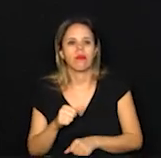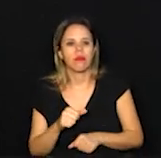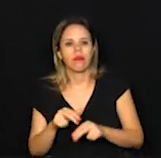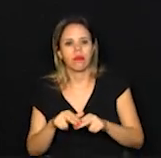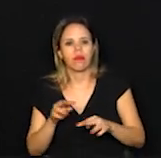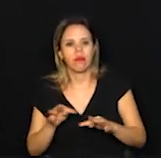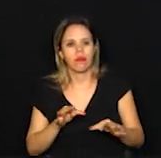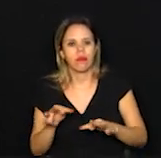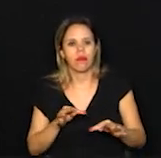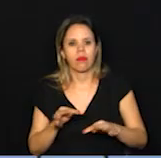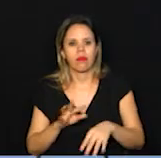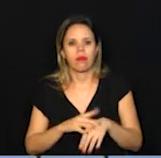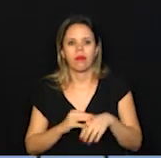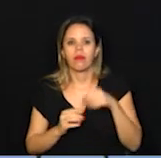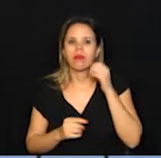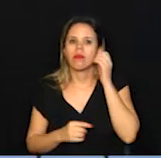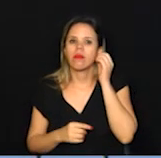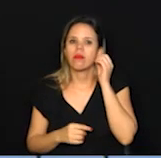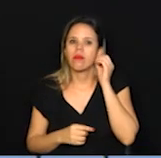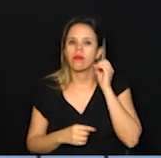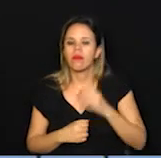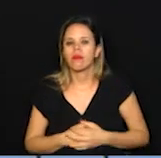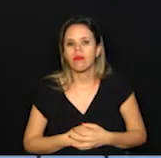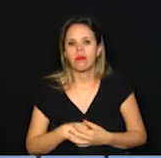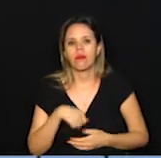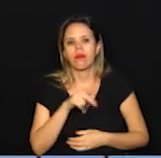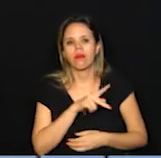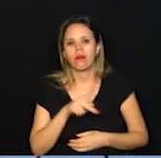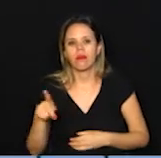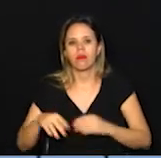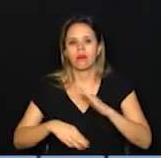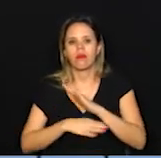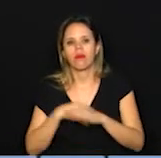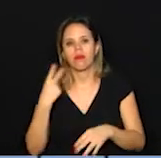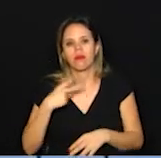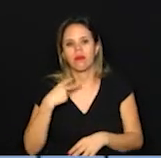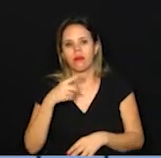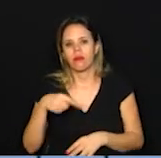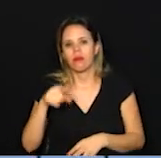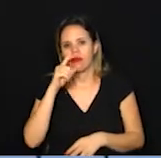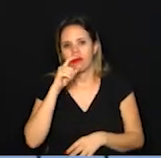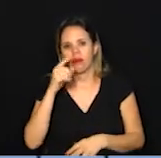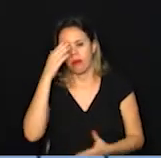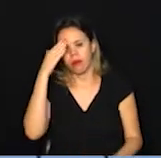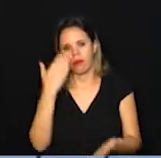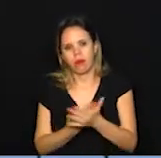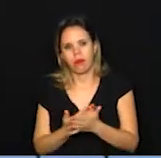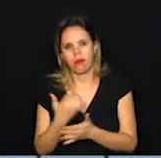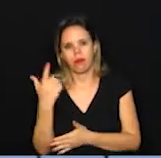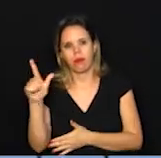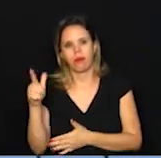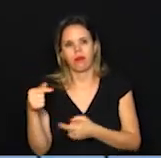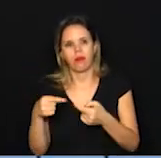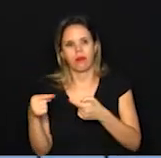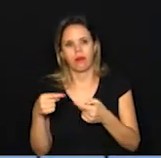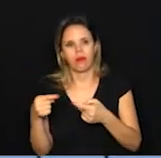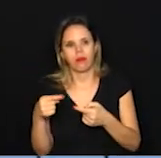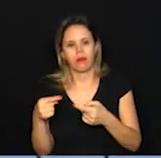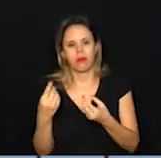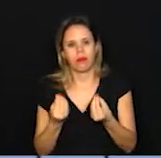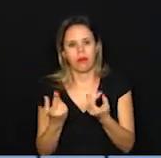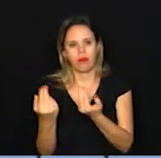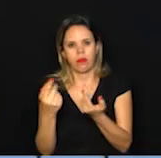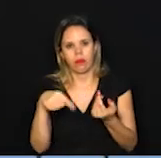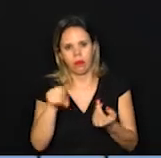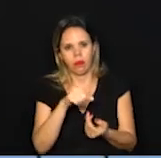do tratamento dessa doença. O presidente da Câmara, vereador Zé Carlos, acredita que outros debates como